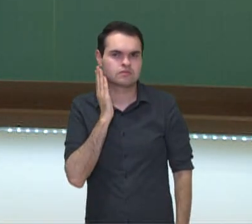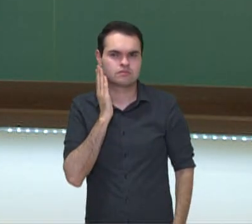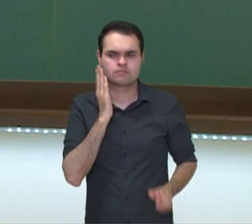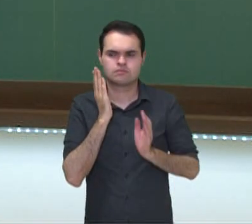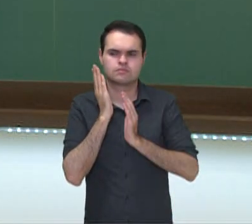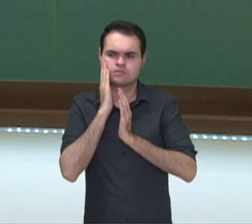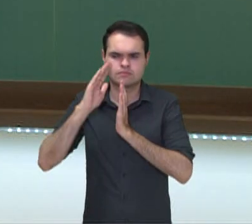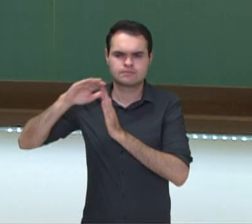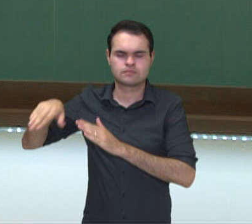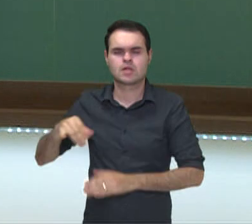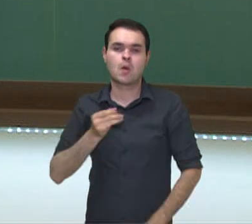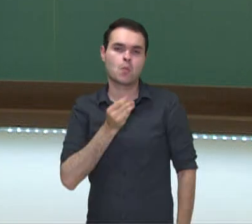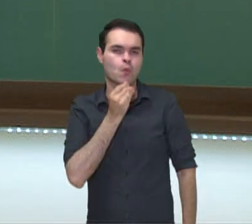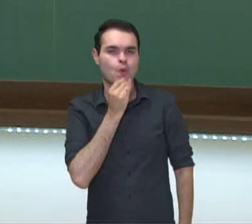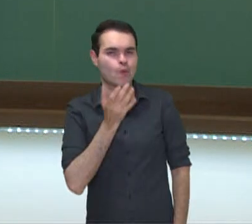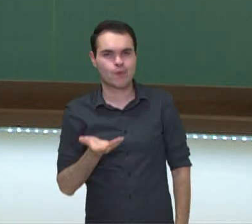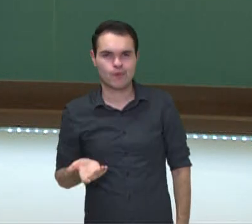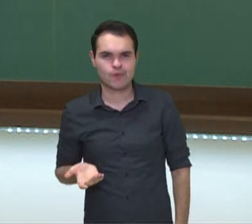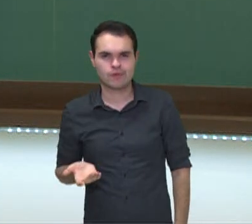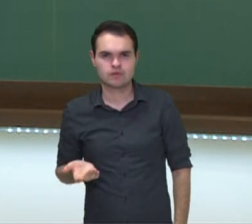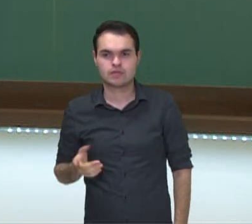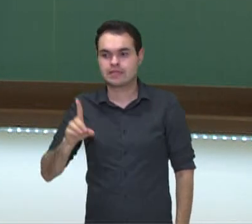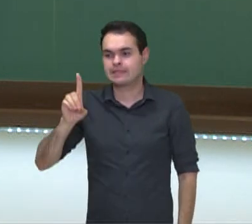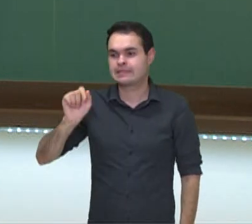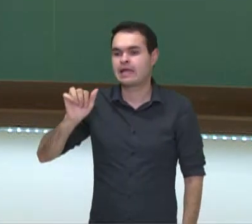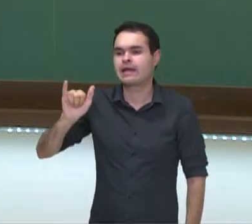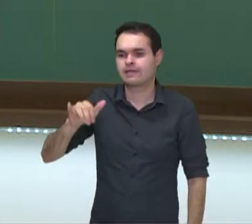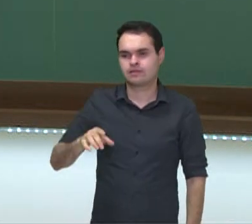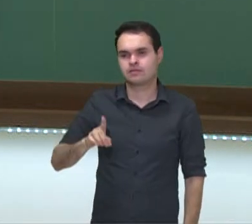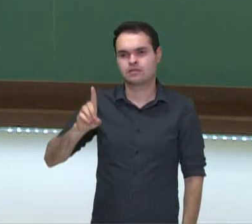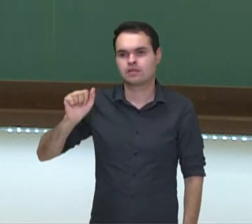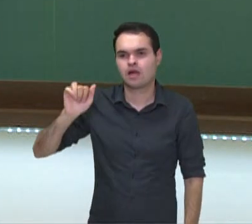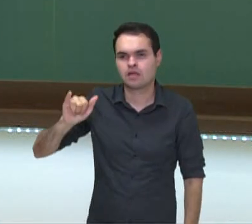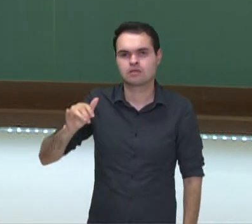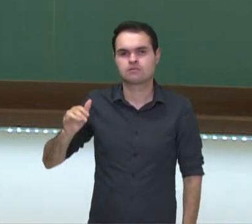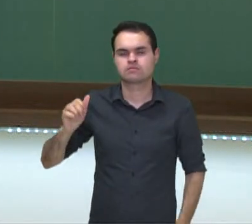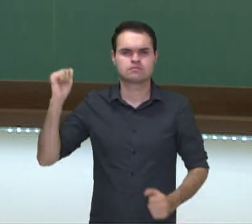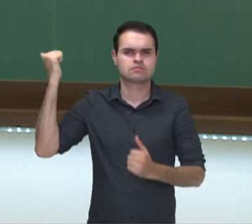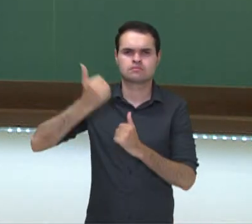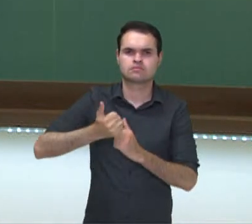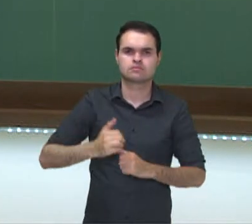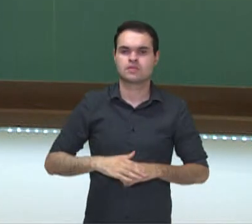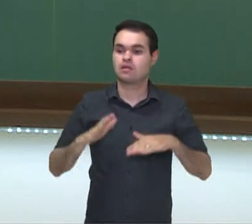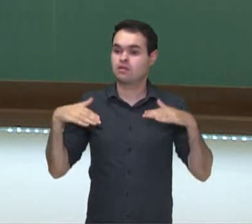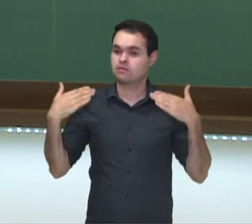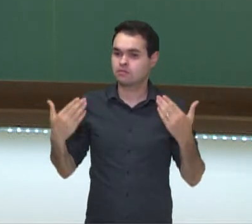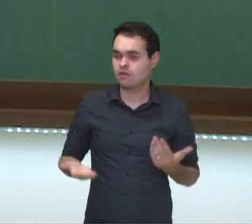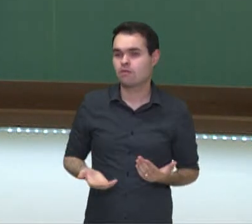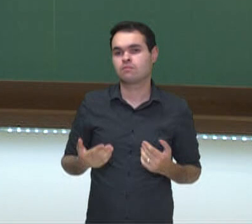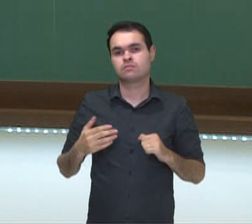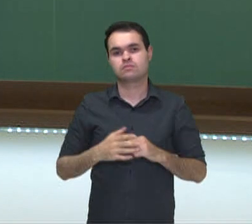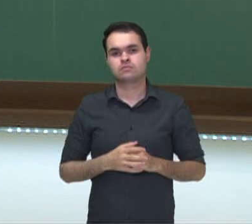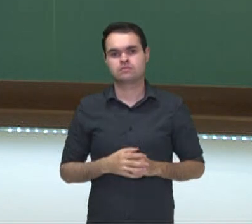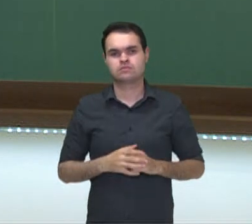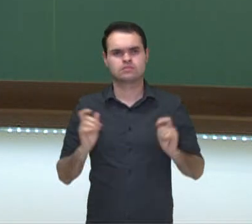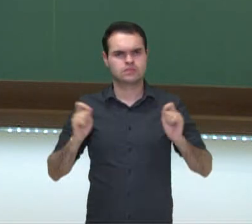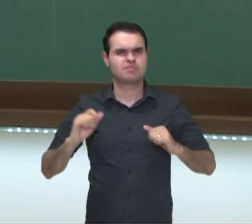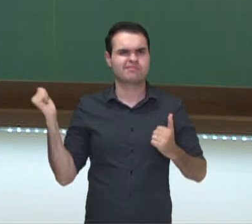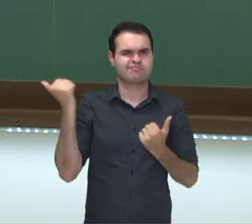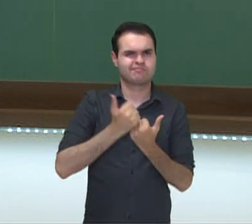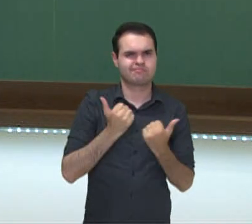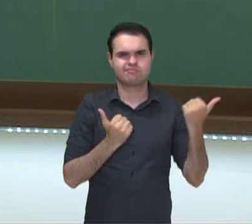exemplo. Se você usa muito daí, é muito bem substituído então por então, tá? Então, nós